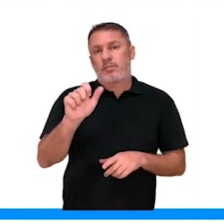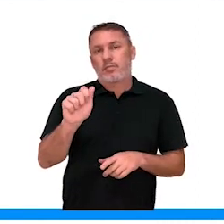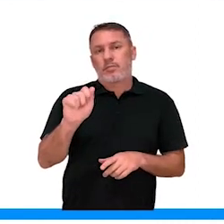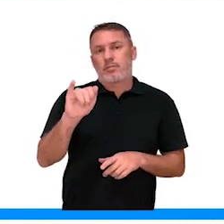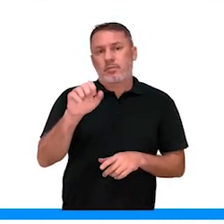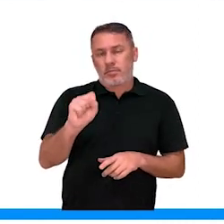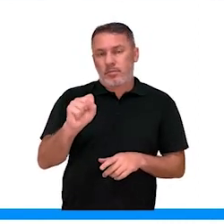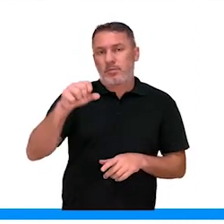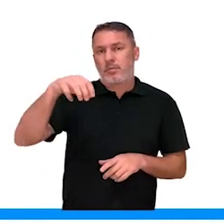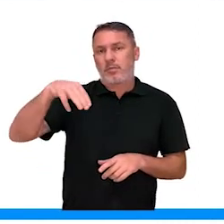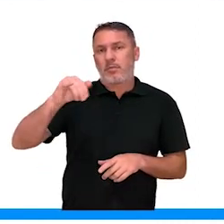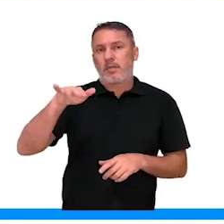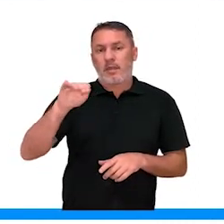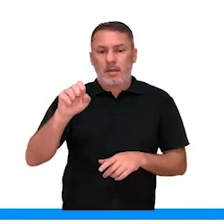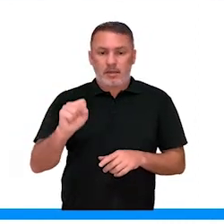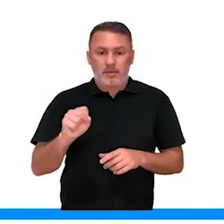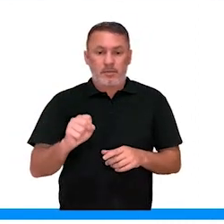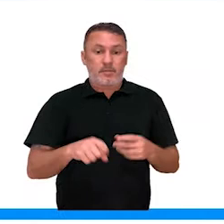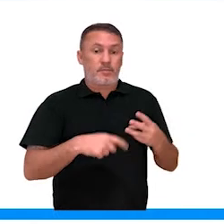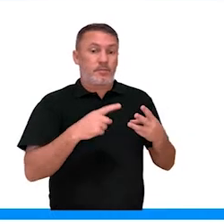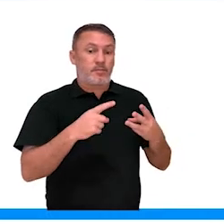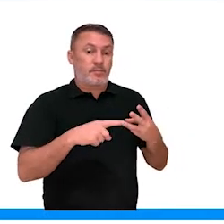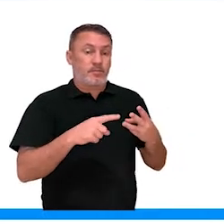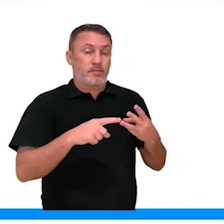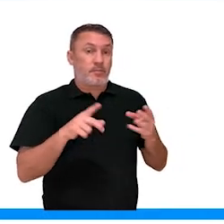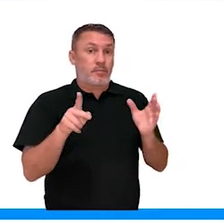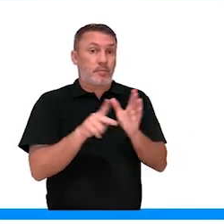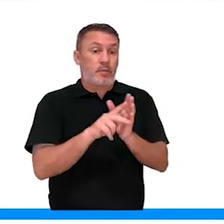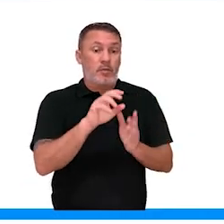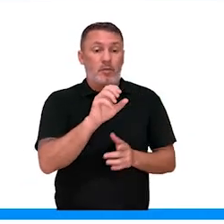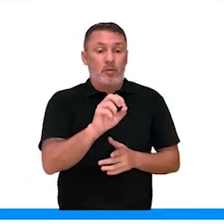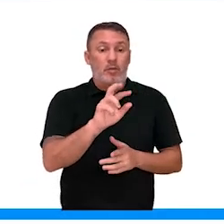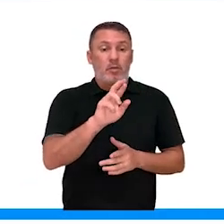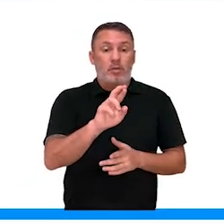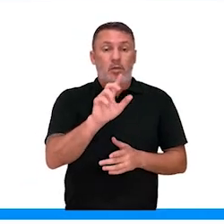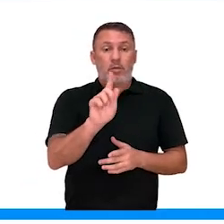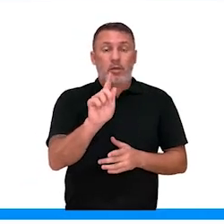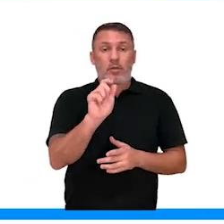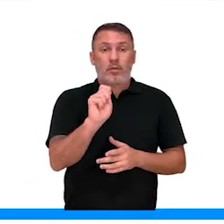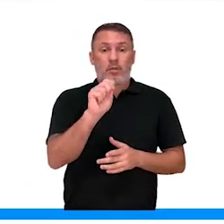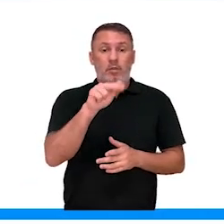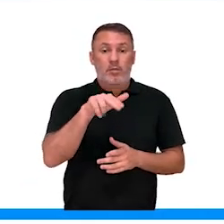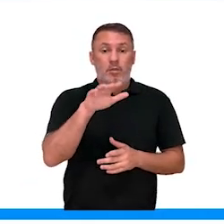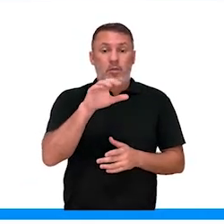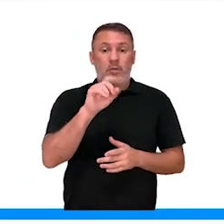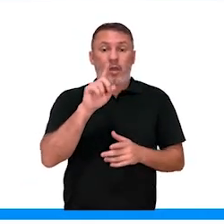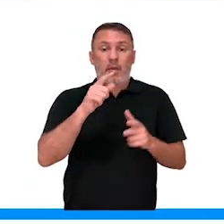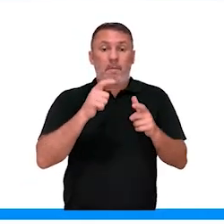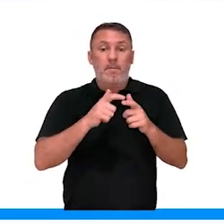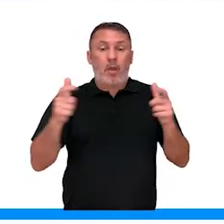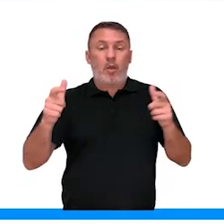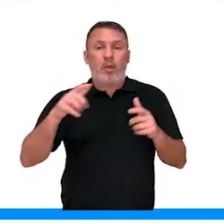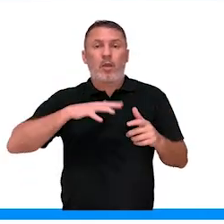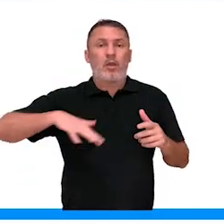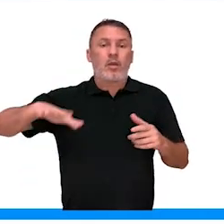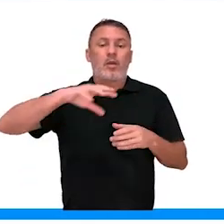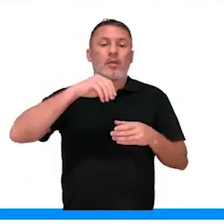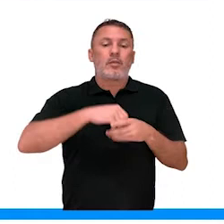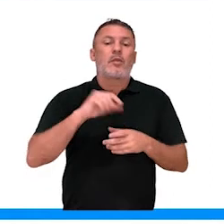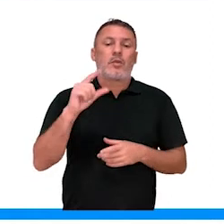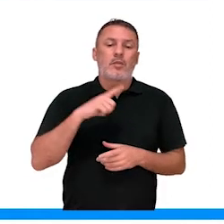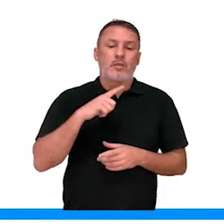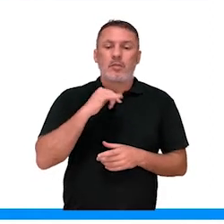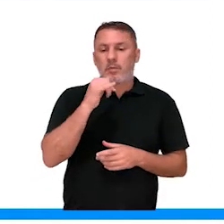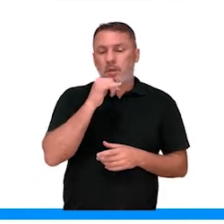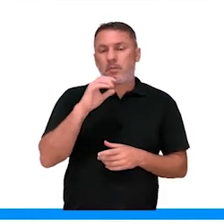sais minerais. E em relação aos compostos orgânicos, eles são compostos maiores, onde a gente vai